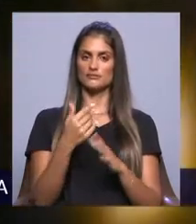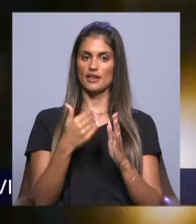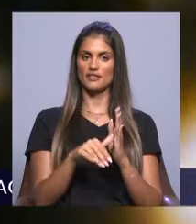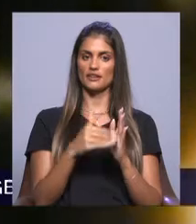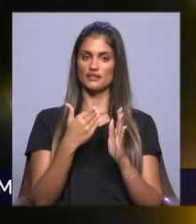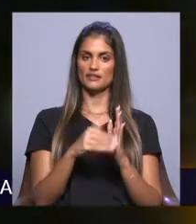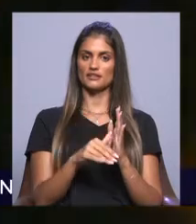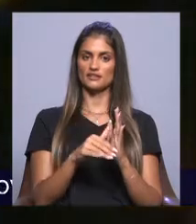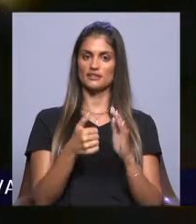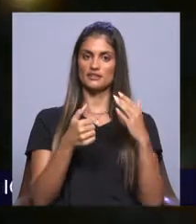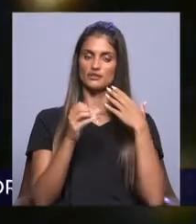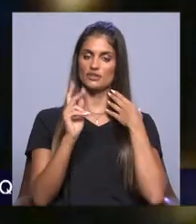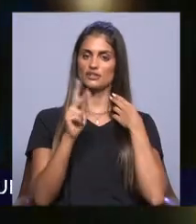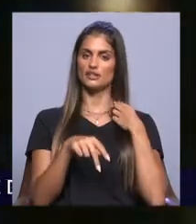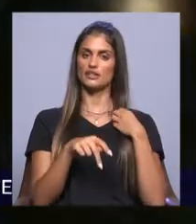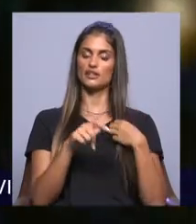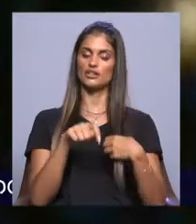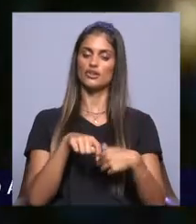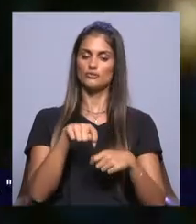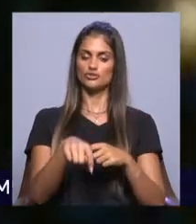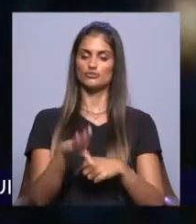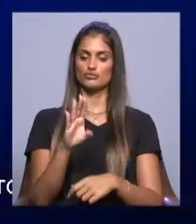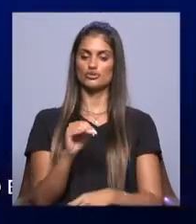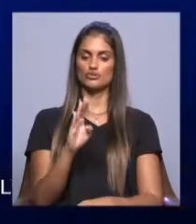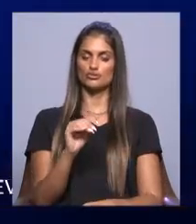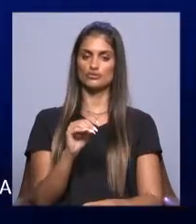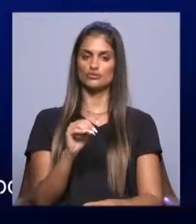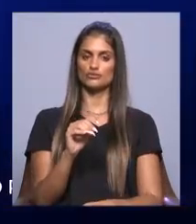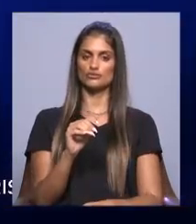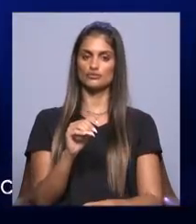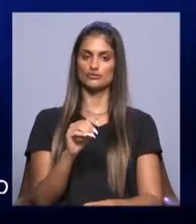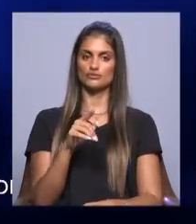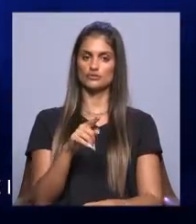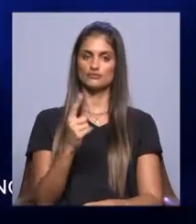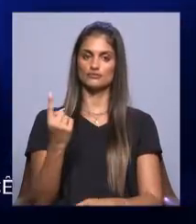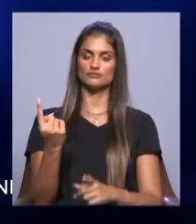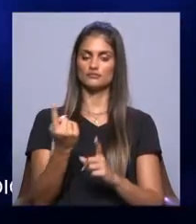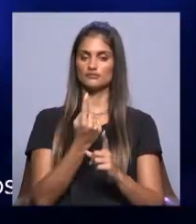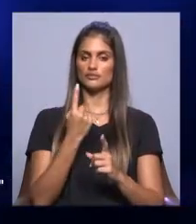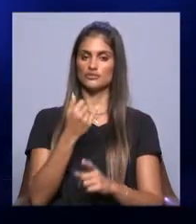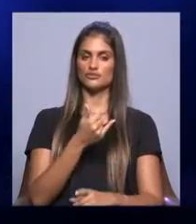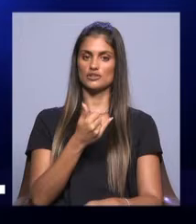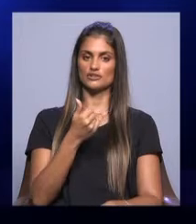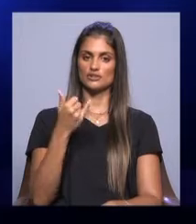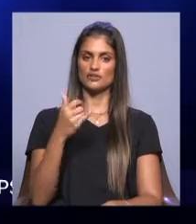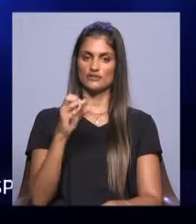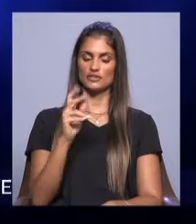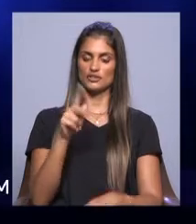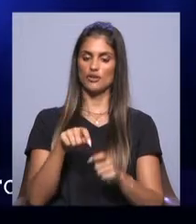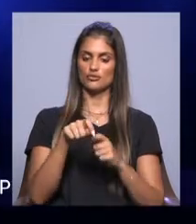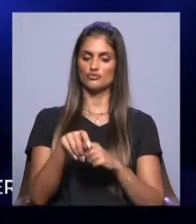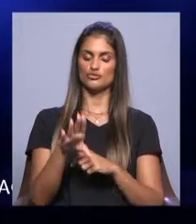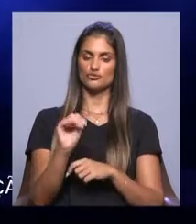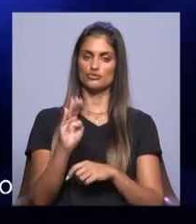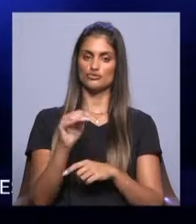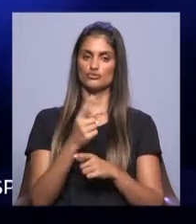de 50 km por segundo. Só para teres uma ideia, a Via Láctea tem uma velocidade de rotação de cerca de 220 km por segundo.